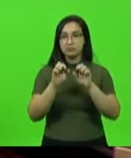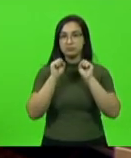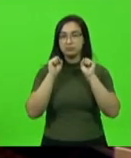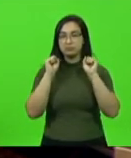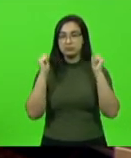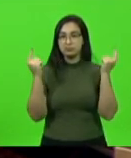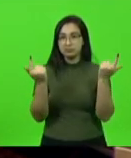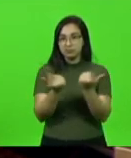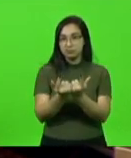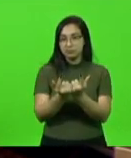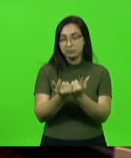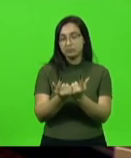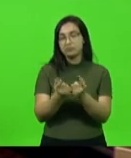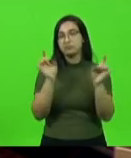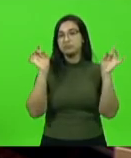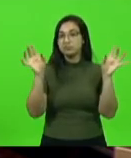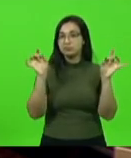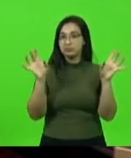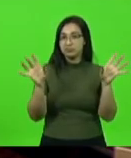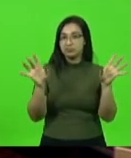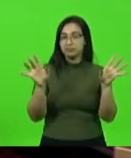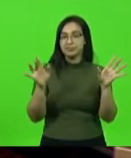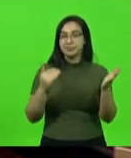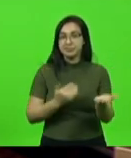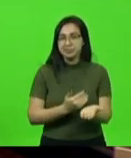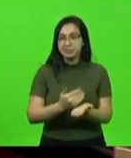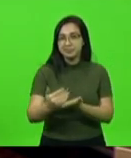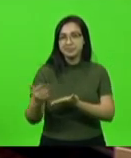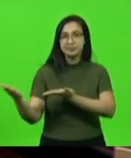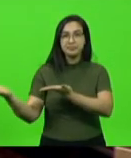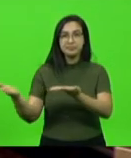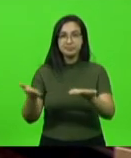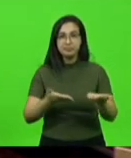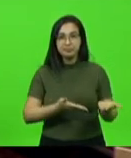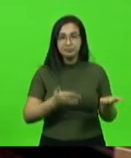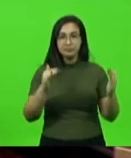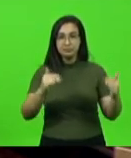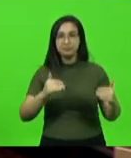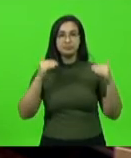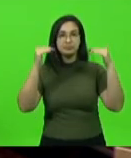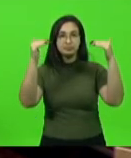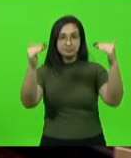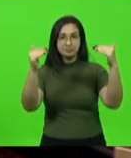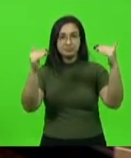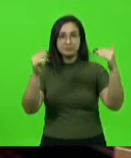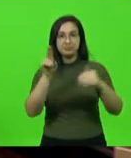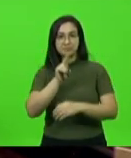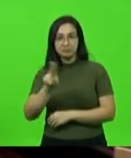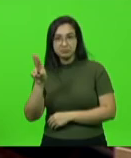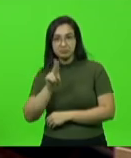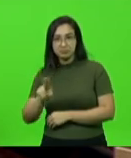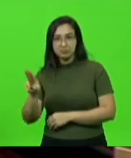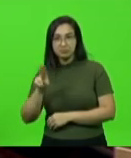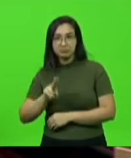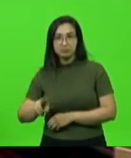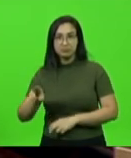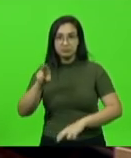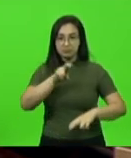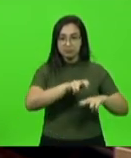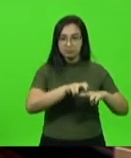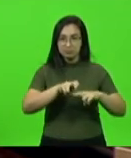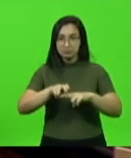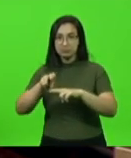Dando início à solenidade, o senhor presidente convidou as seguintes autoridades que foram nominadas para tomarem assento à mesa.